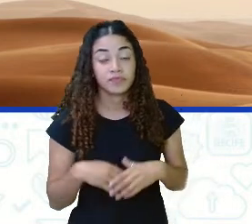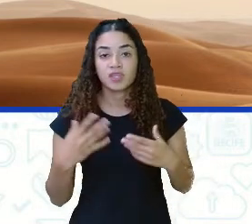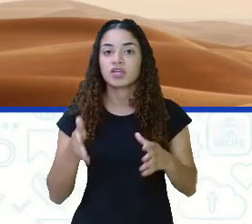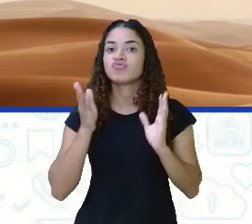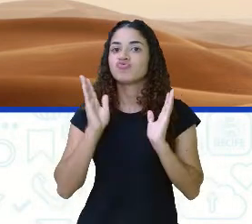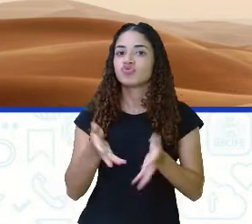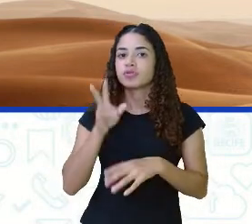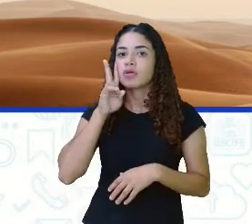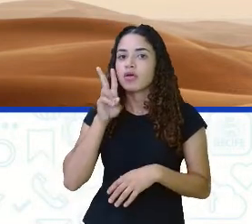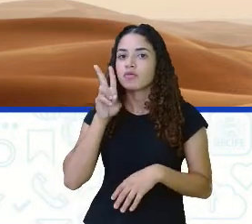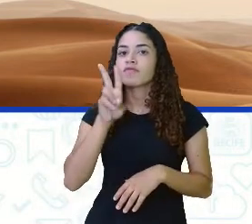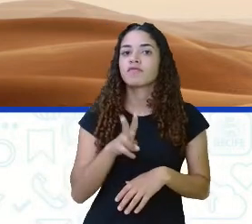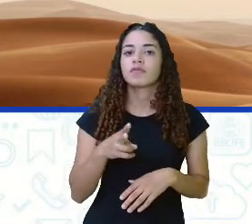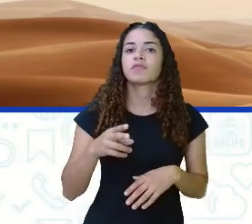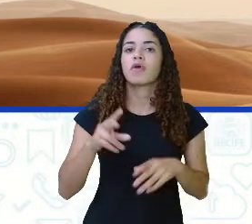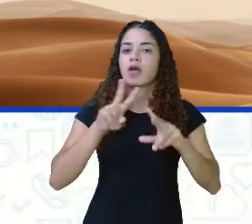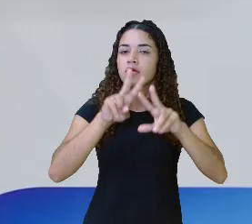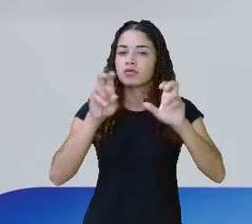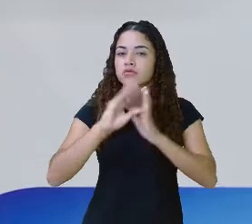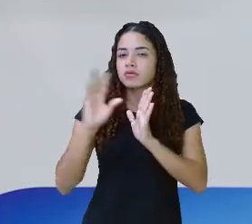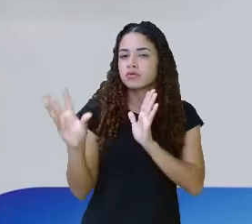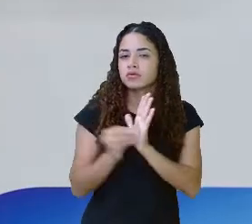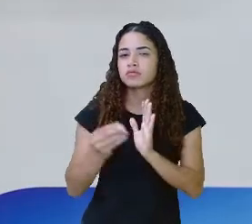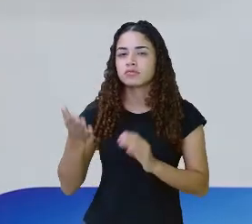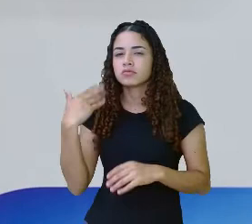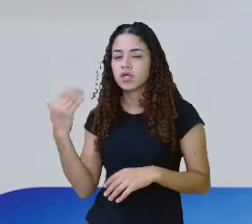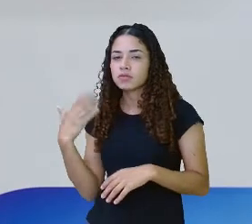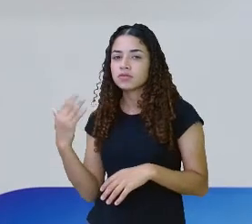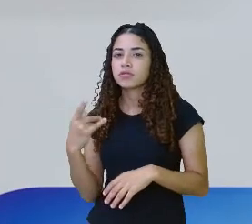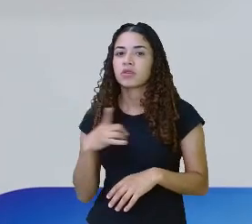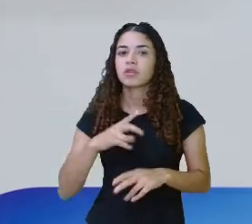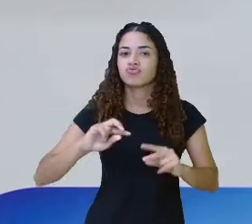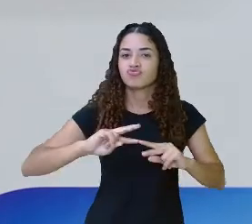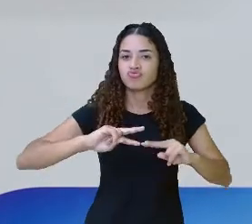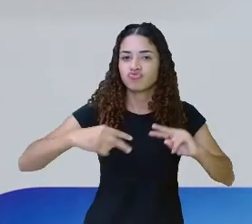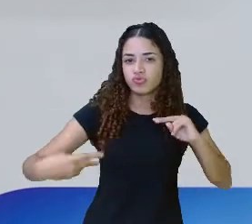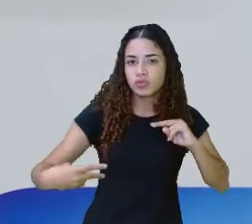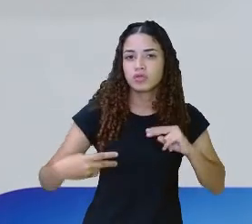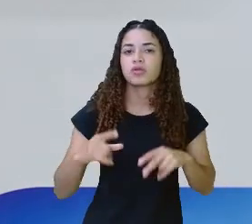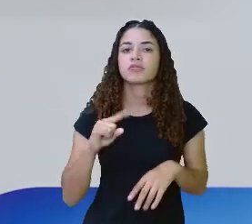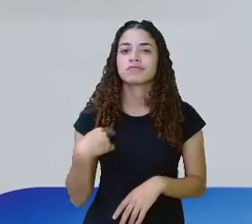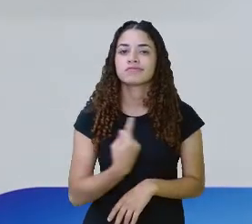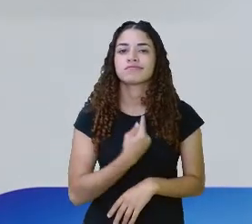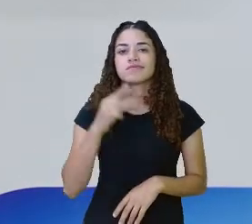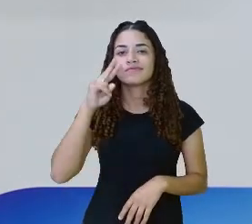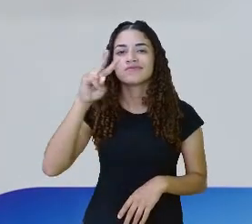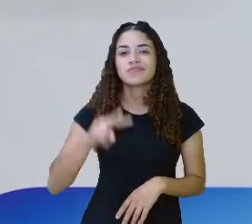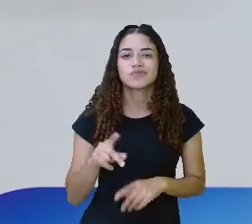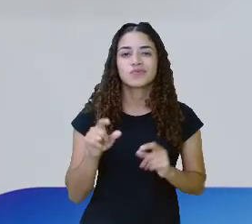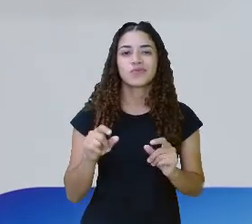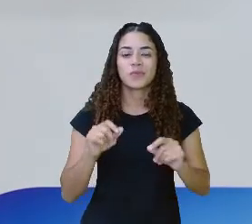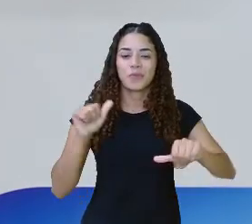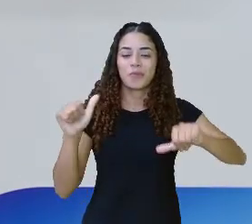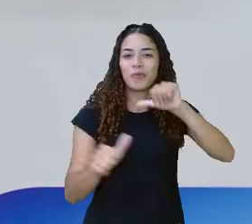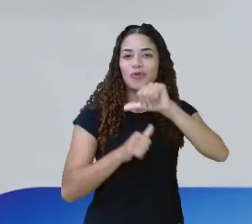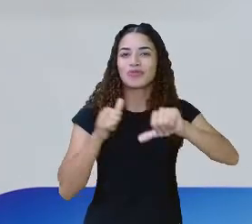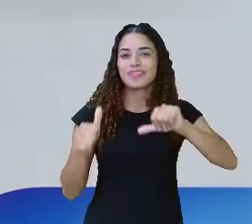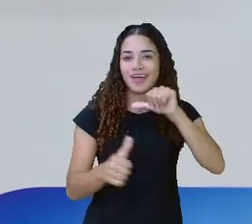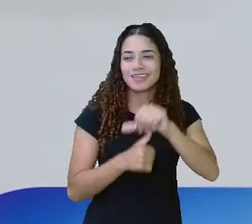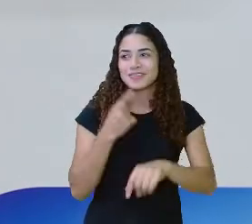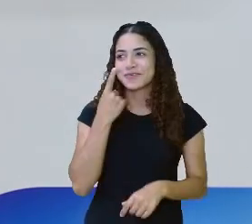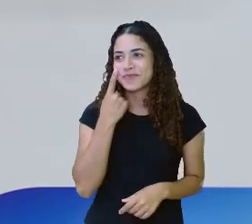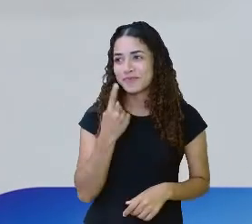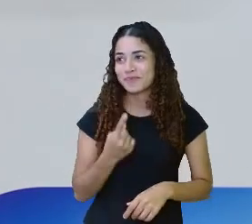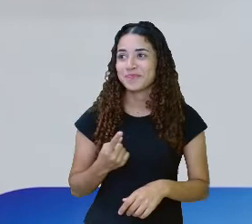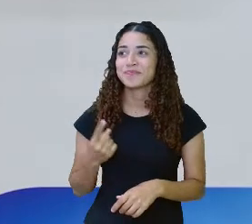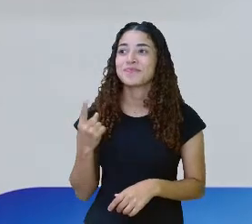viu alguns assuntos, né, para trás de genética, a gente viu entre eles mutações cromossômicas. Então